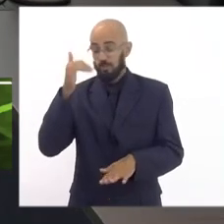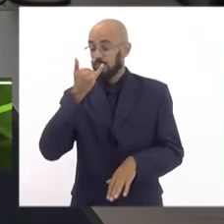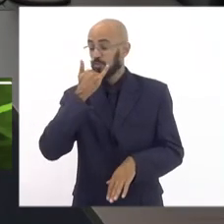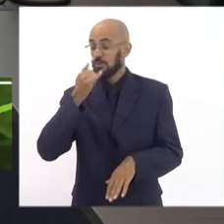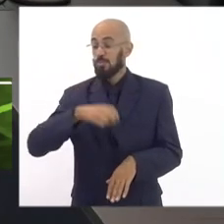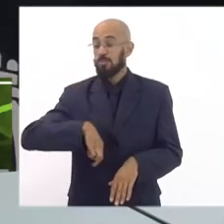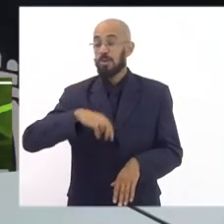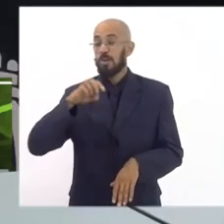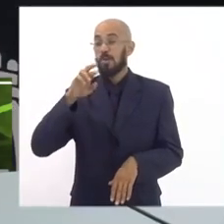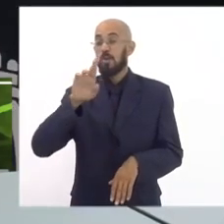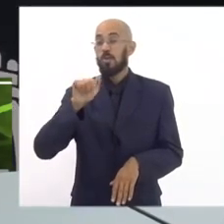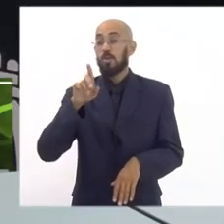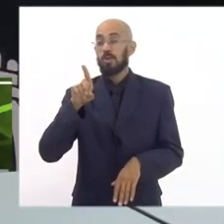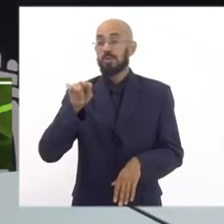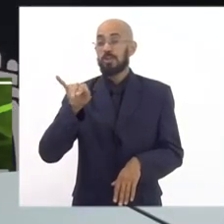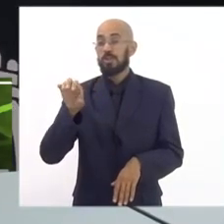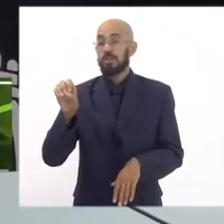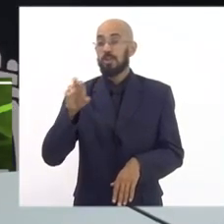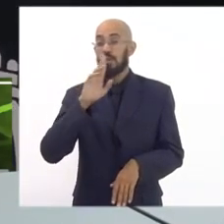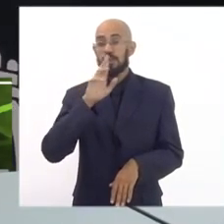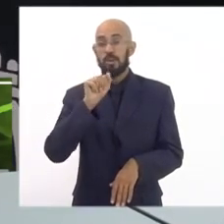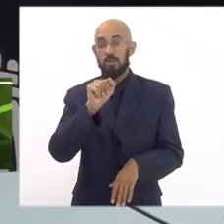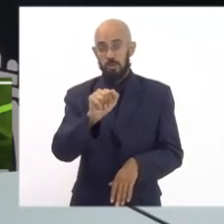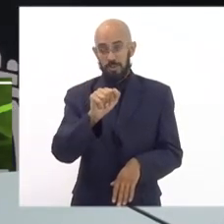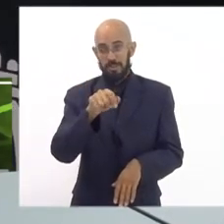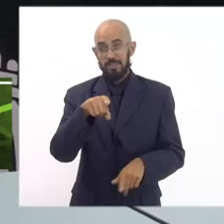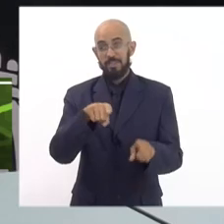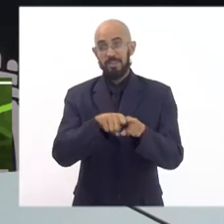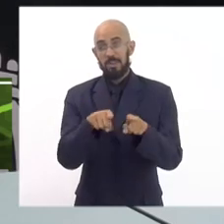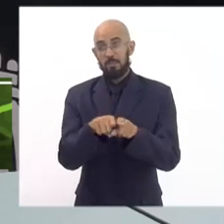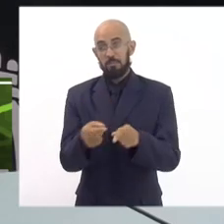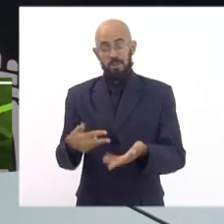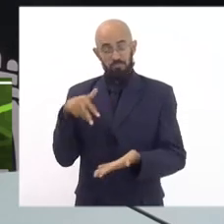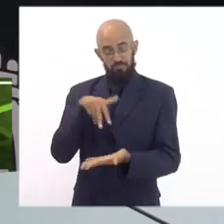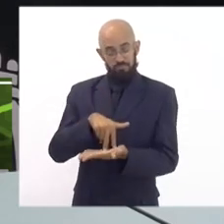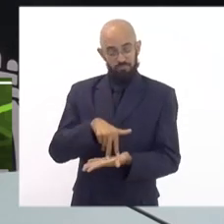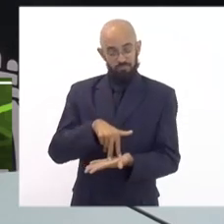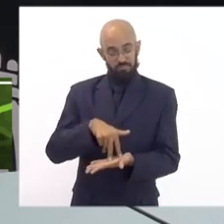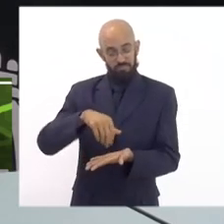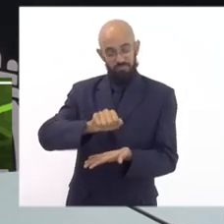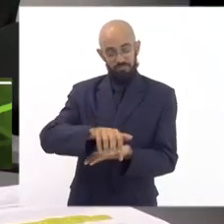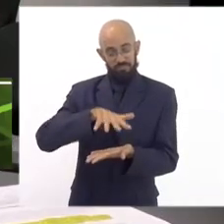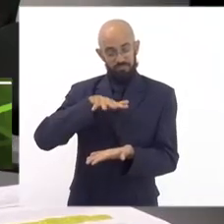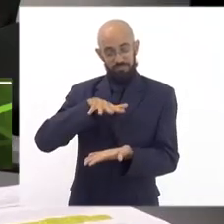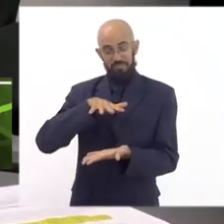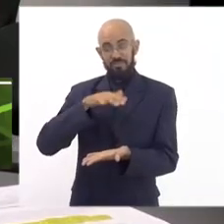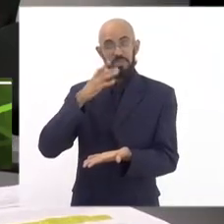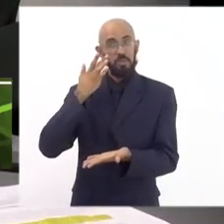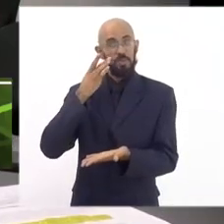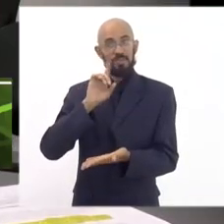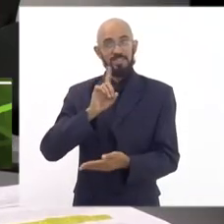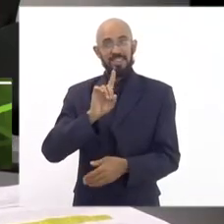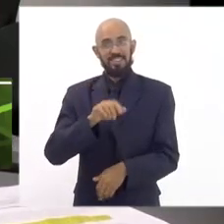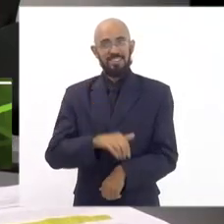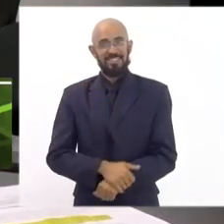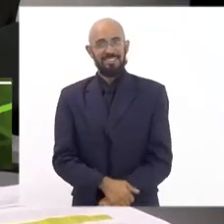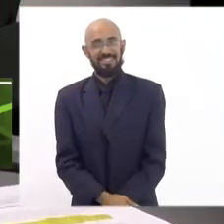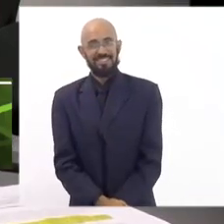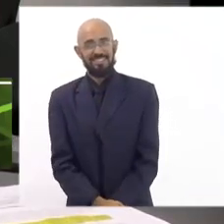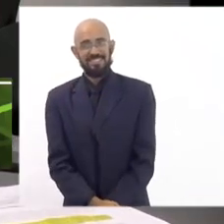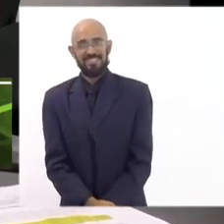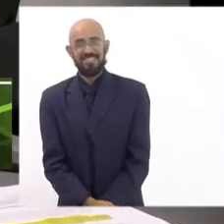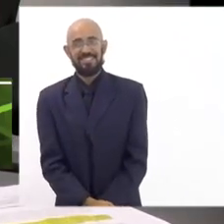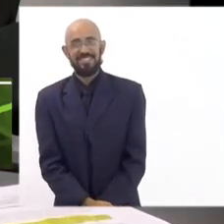falta o Rodrigo Amorim também se posicionar em plenário, que eu não sei, não. Está quase. Está quase.